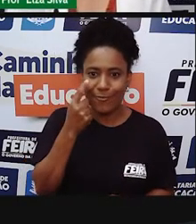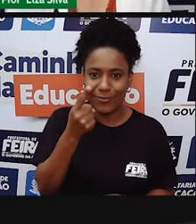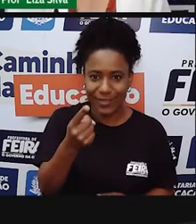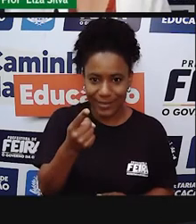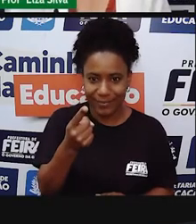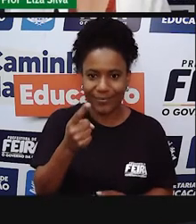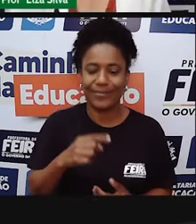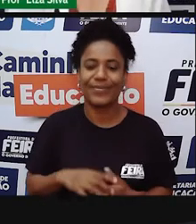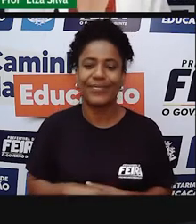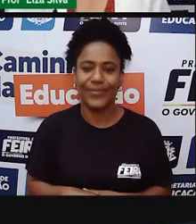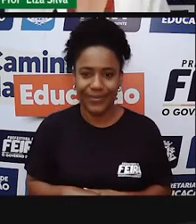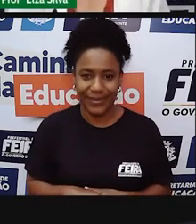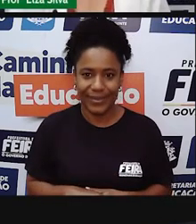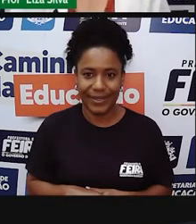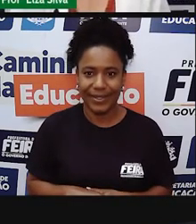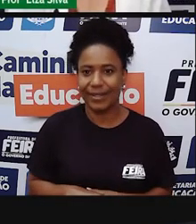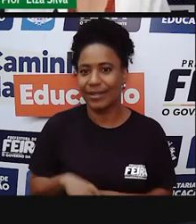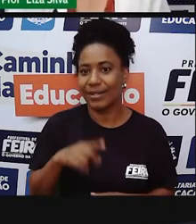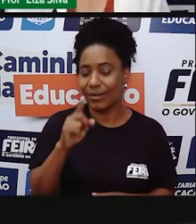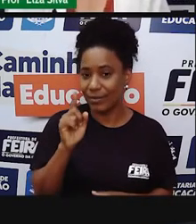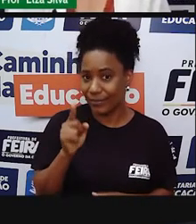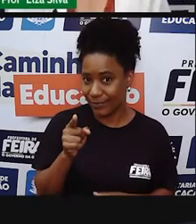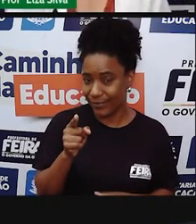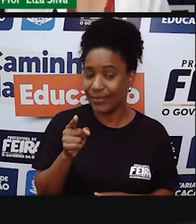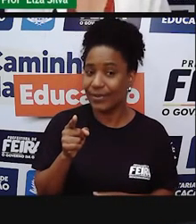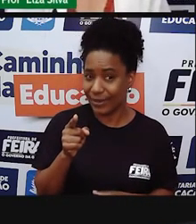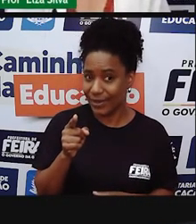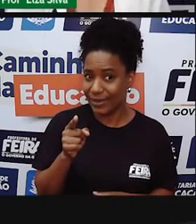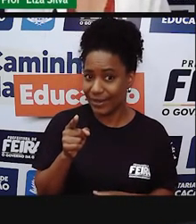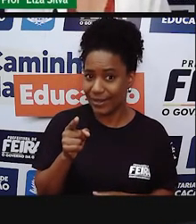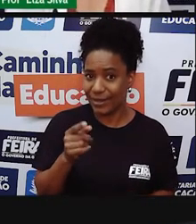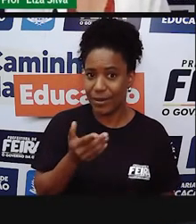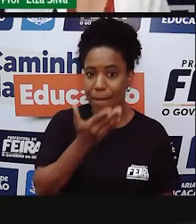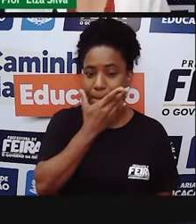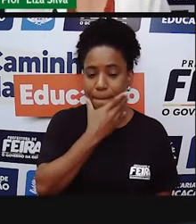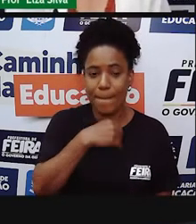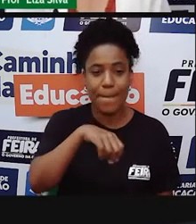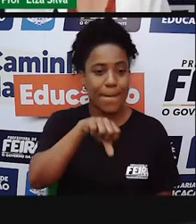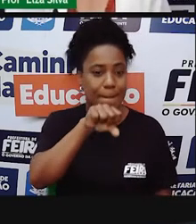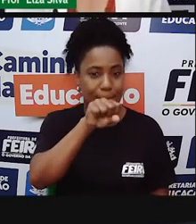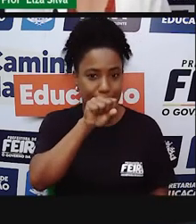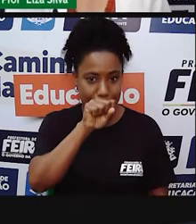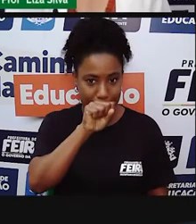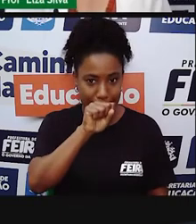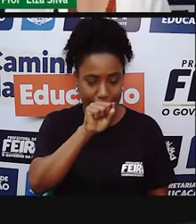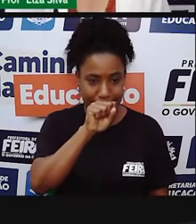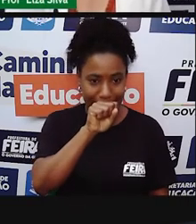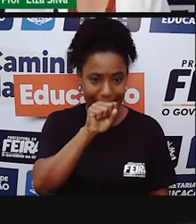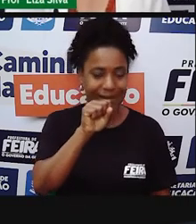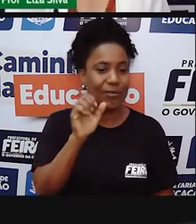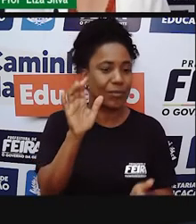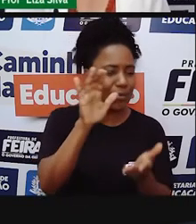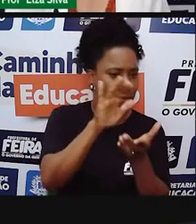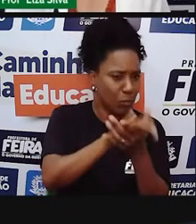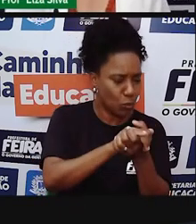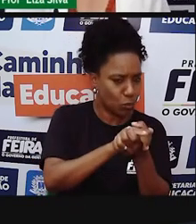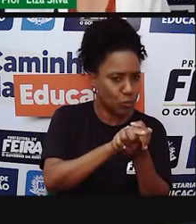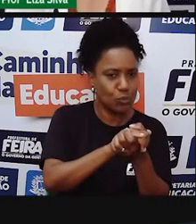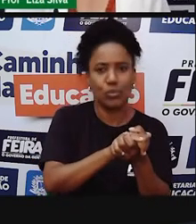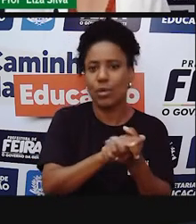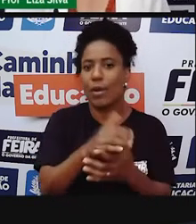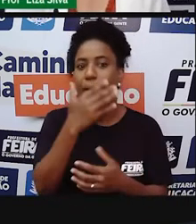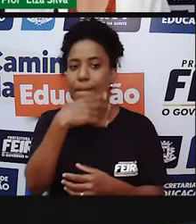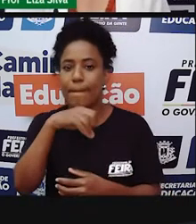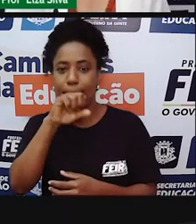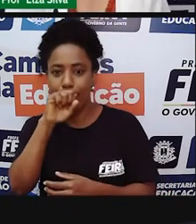ele é o quê do Homer? Ele é o pai de lei, porque quando você casa, né, com a sua esposa, o pai dela